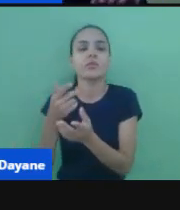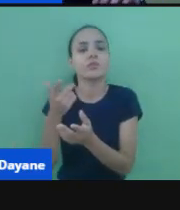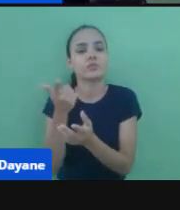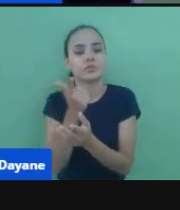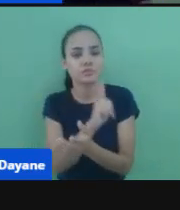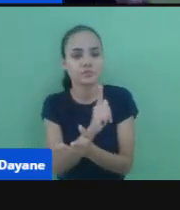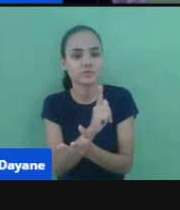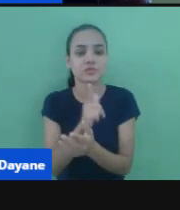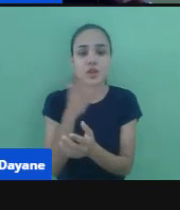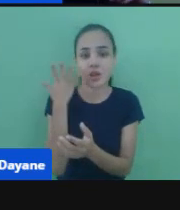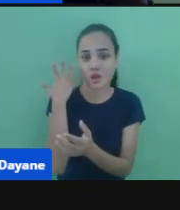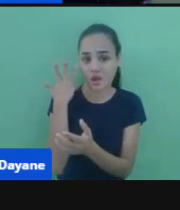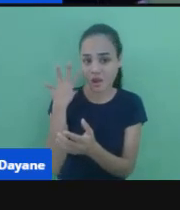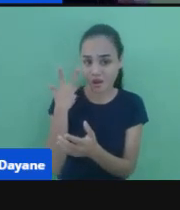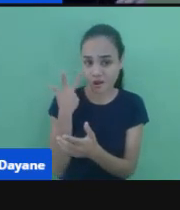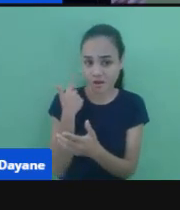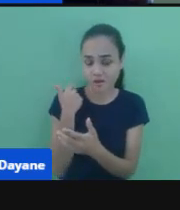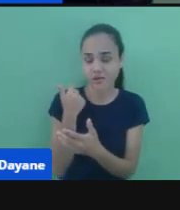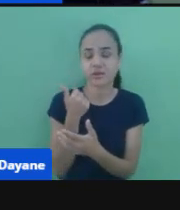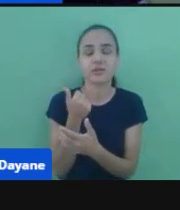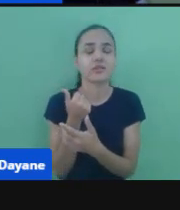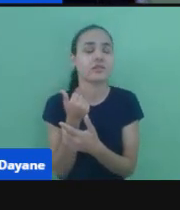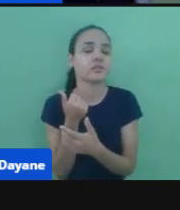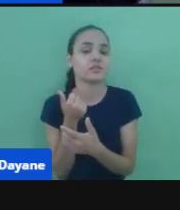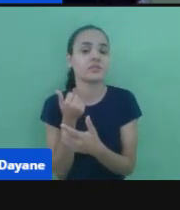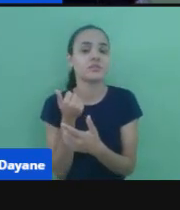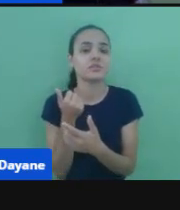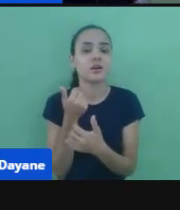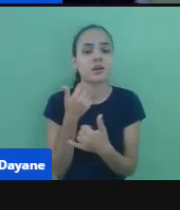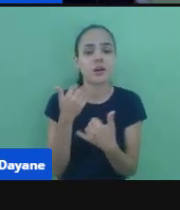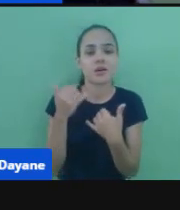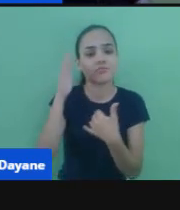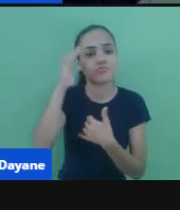foi resgatada